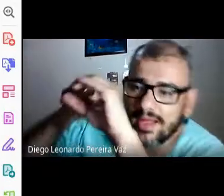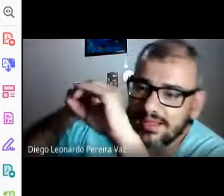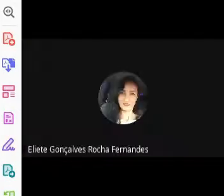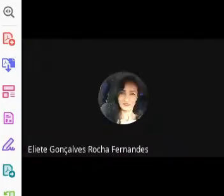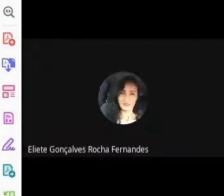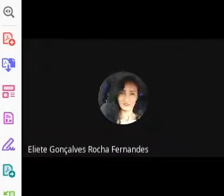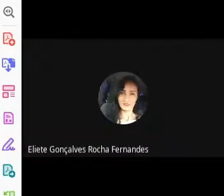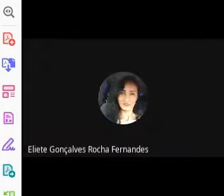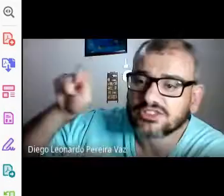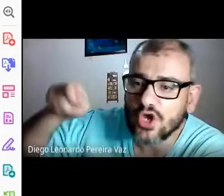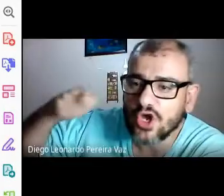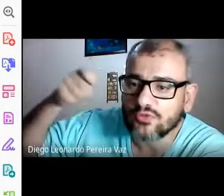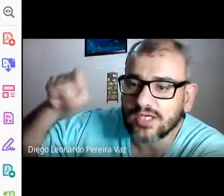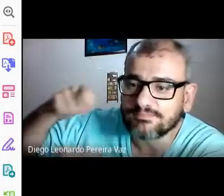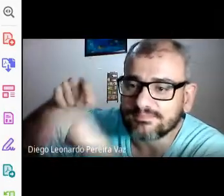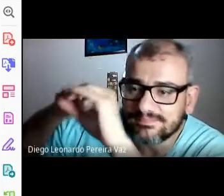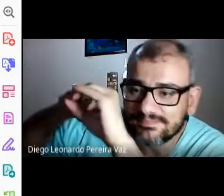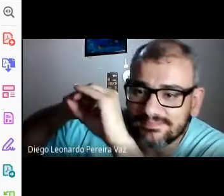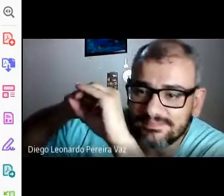Lebra. Escova.